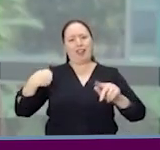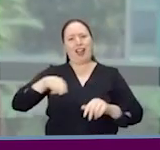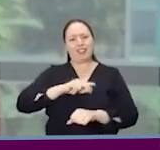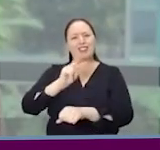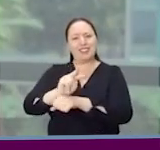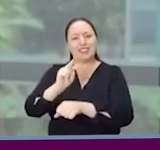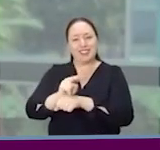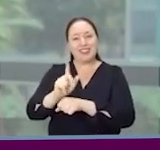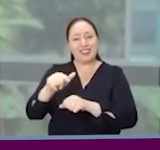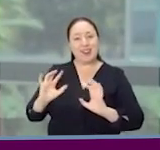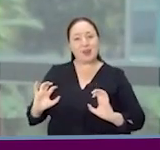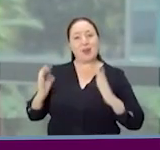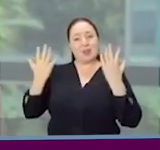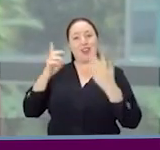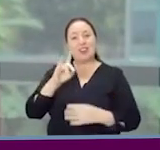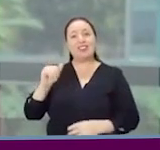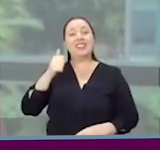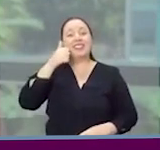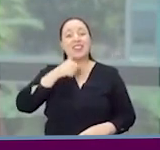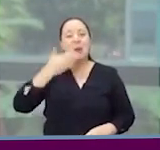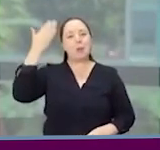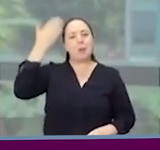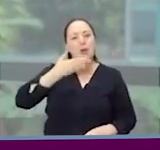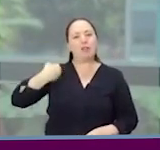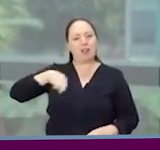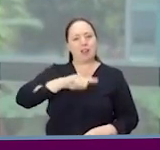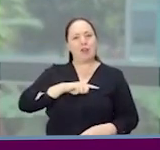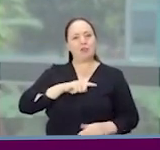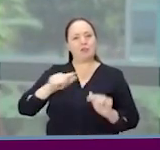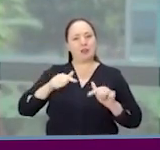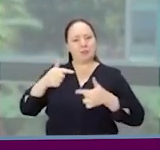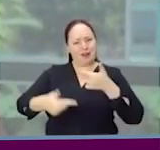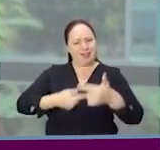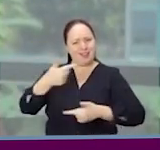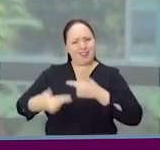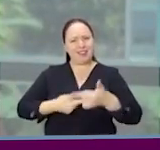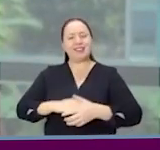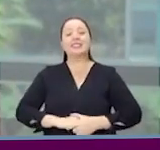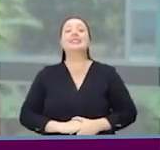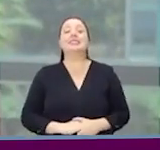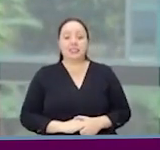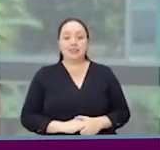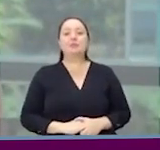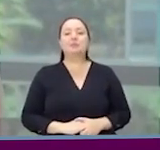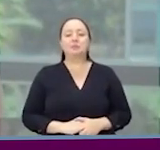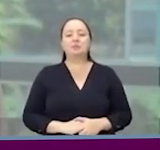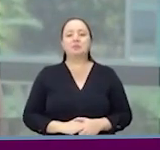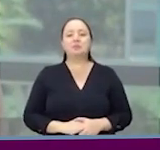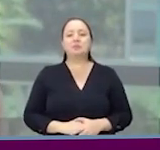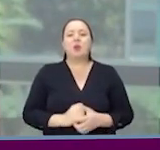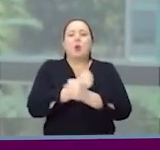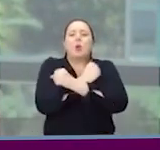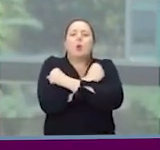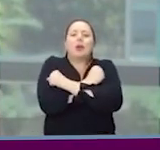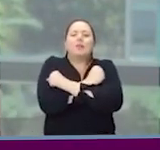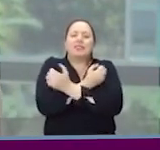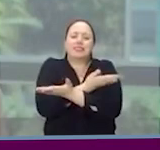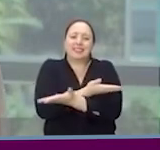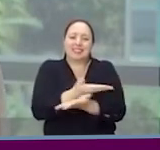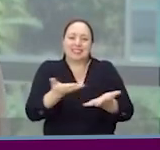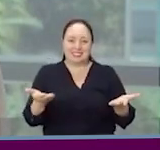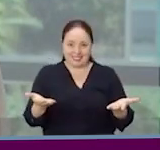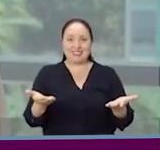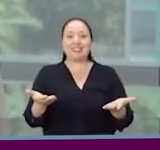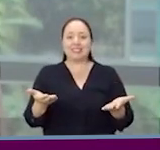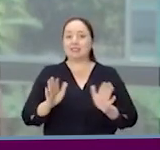gente comemora o Dia da Mulher, prestando conta do que nós estamos fazendo. Quero aqui deixar um abraço para